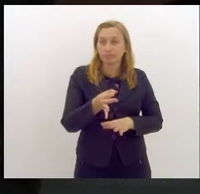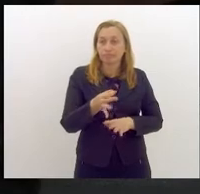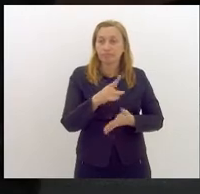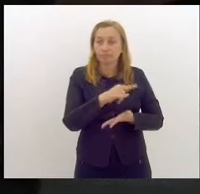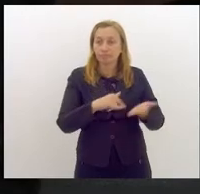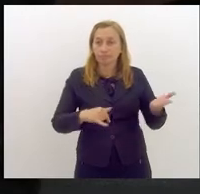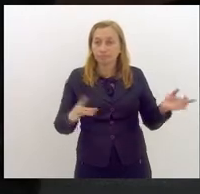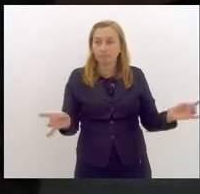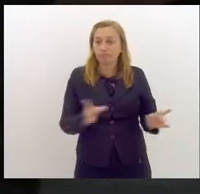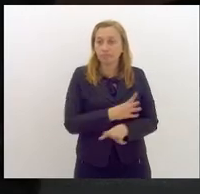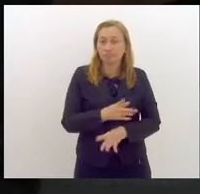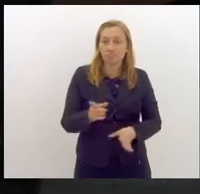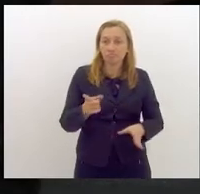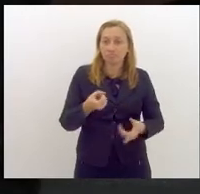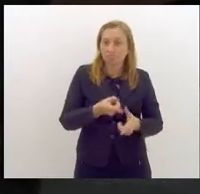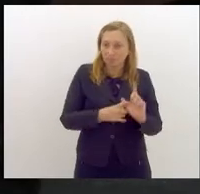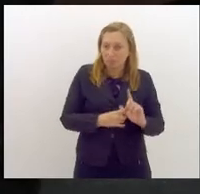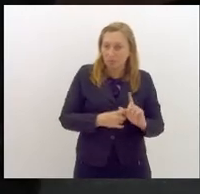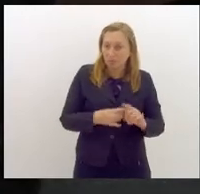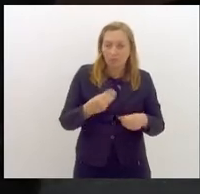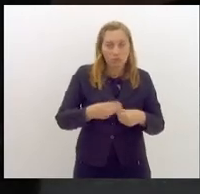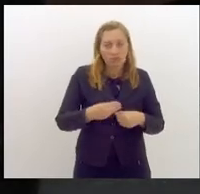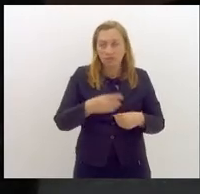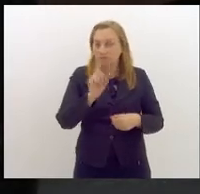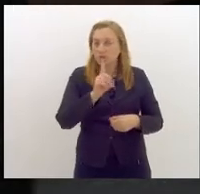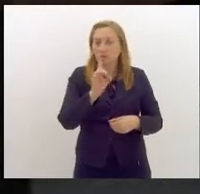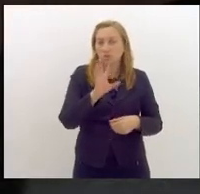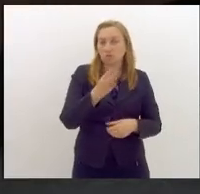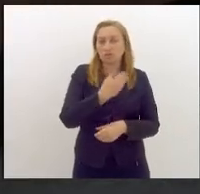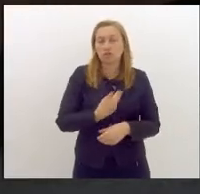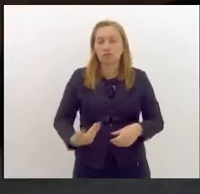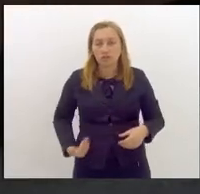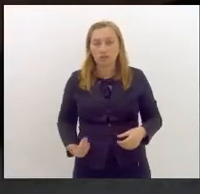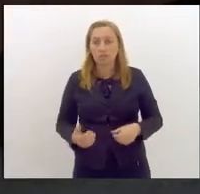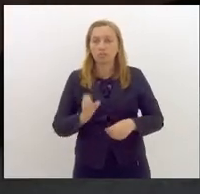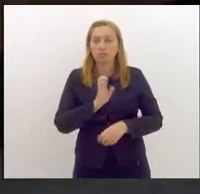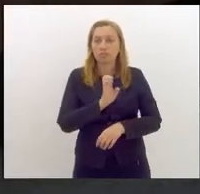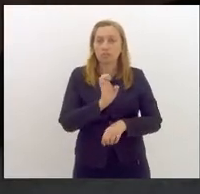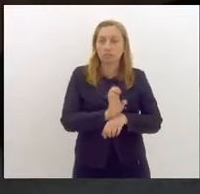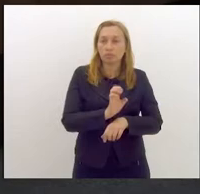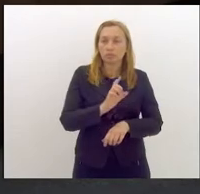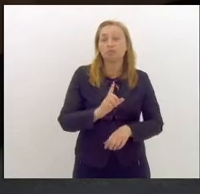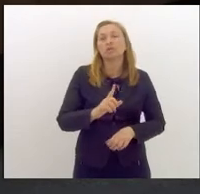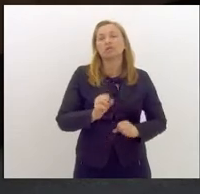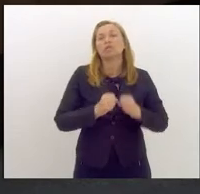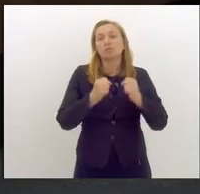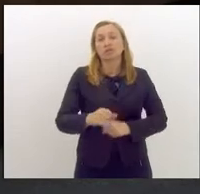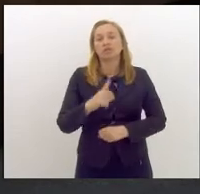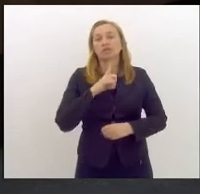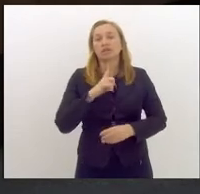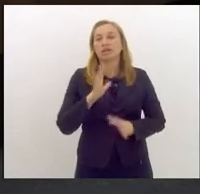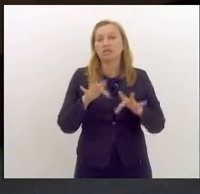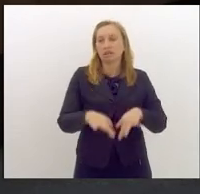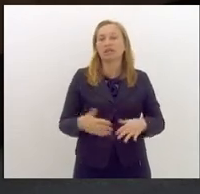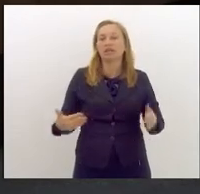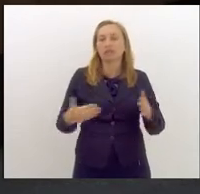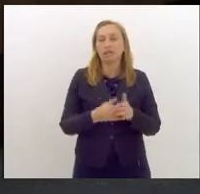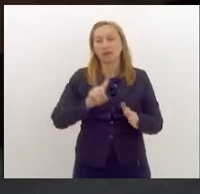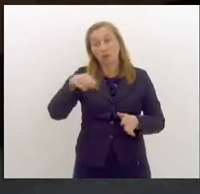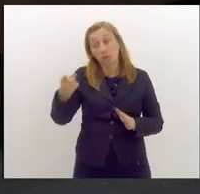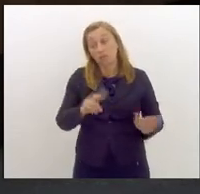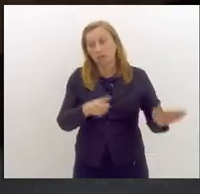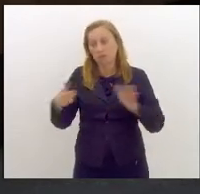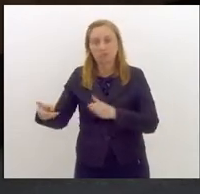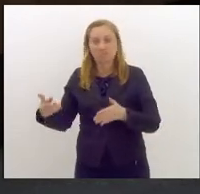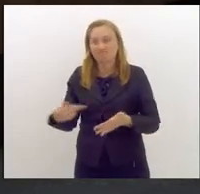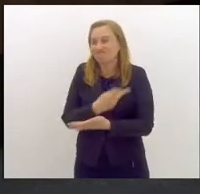não depende dos Municípios Depende do estado que é o disciplinamento político Estadual então concluindo é se até semana que vem não